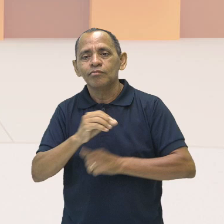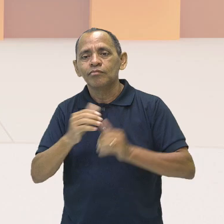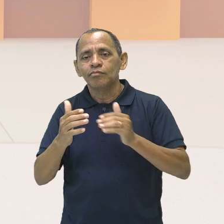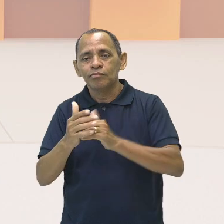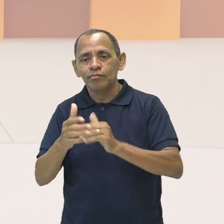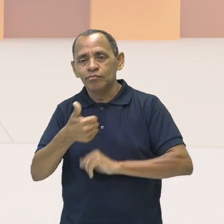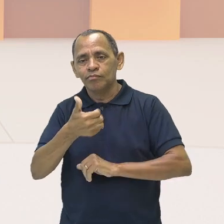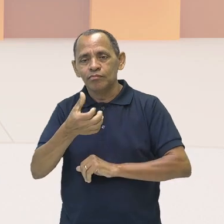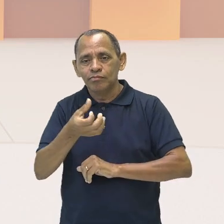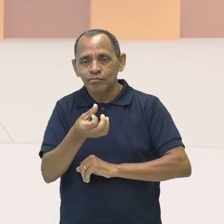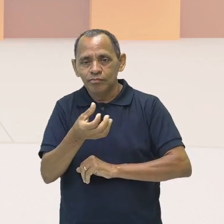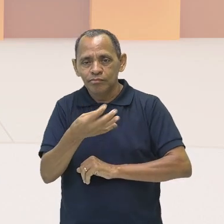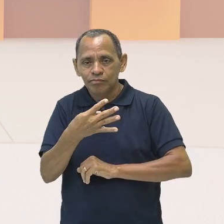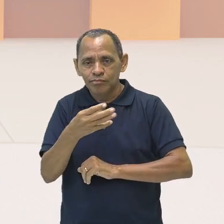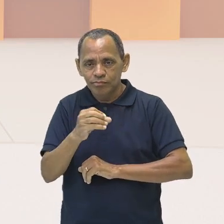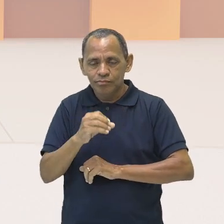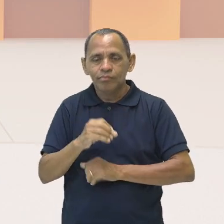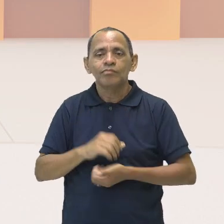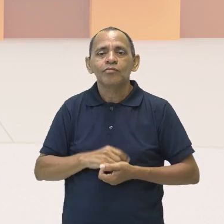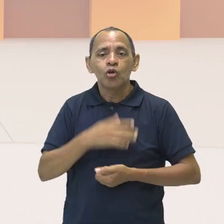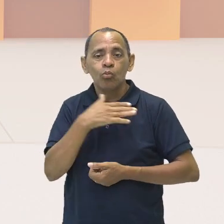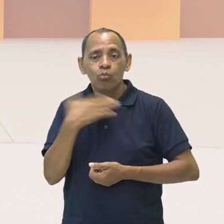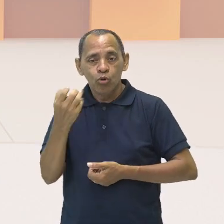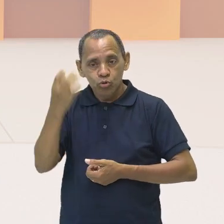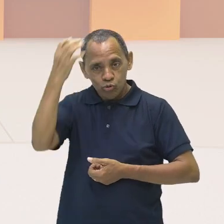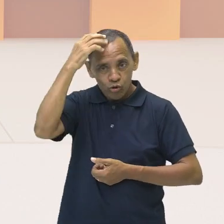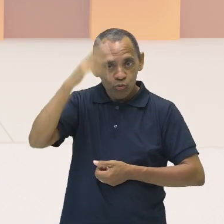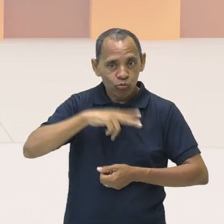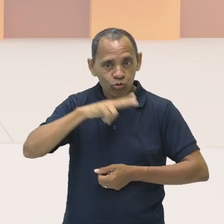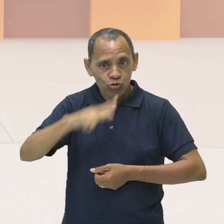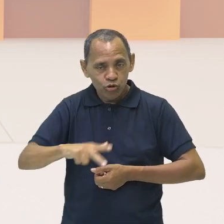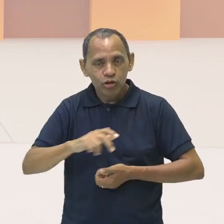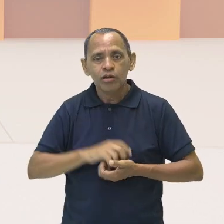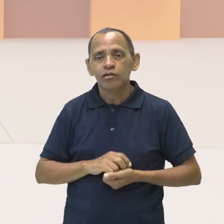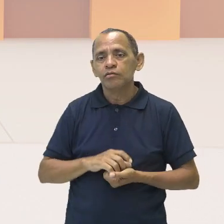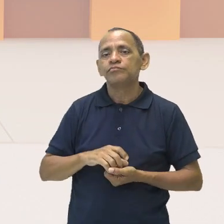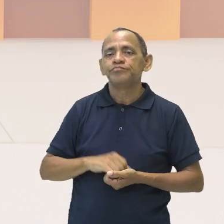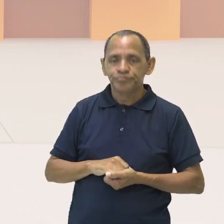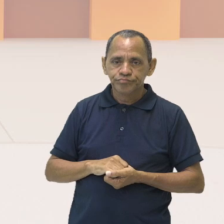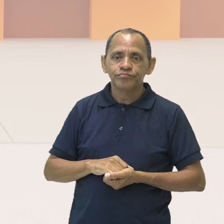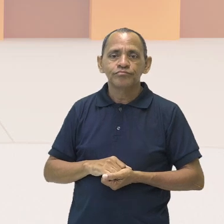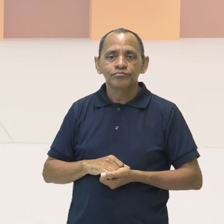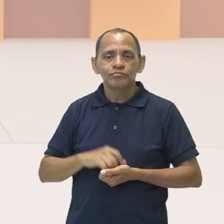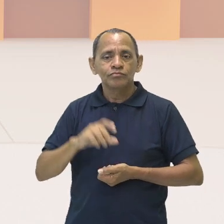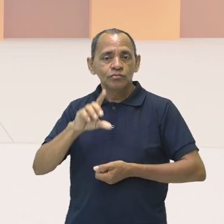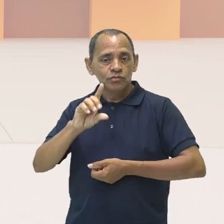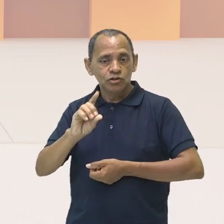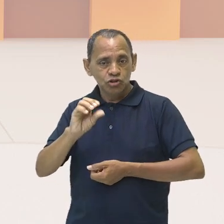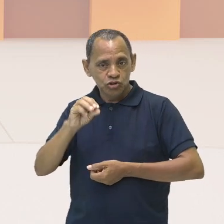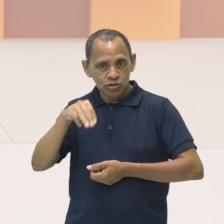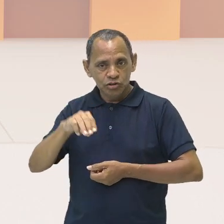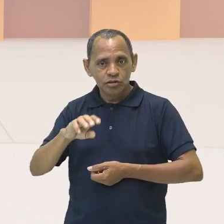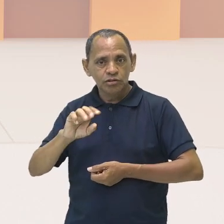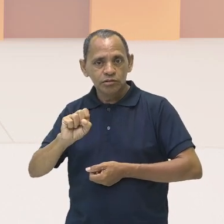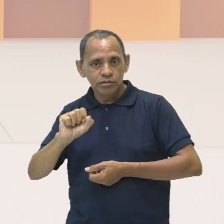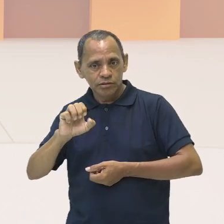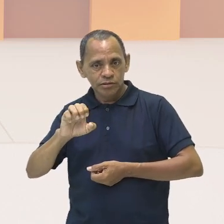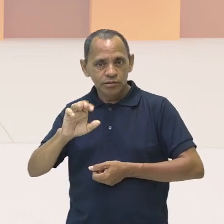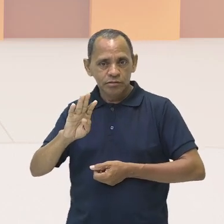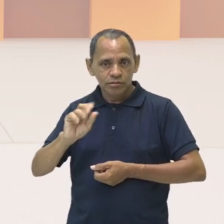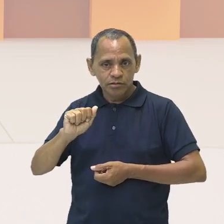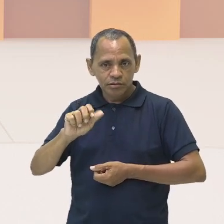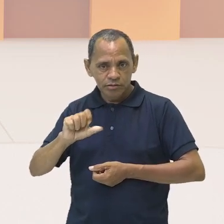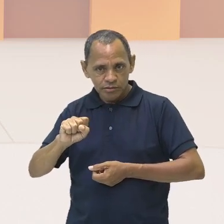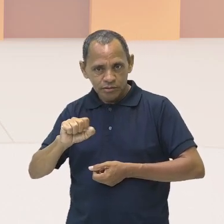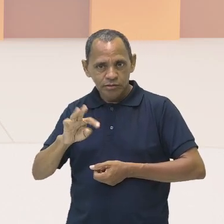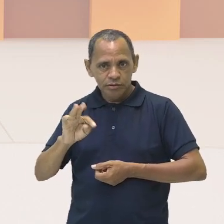1640. Com a morte do rei português Dom Sebastião, o trono de Portugal foi reivindicado